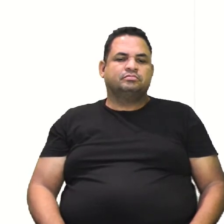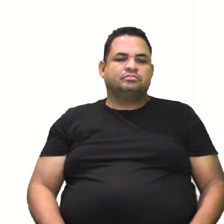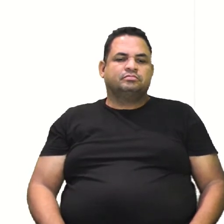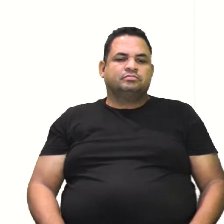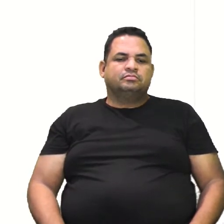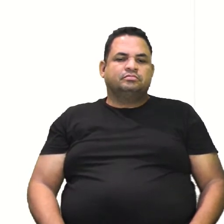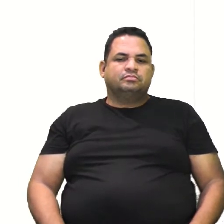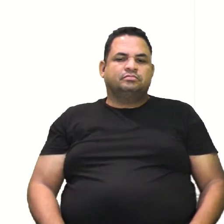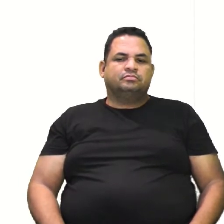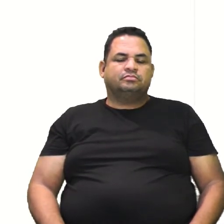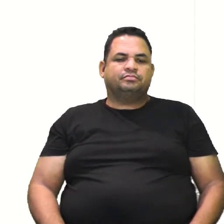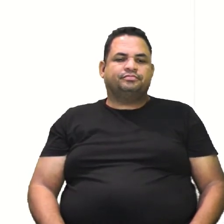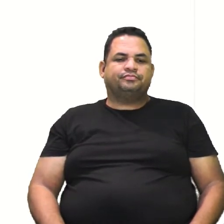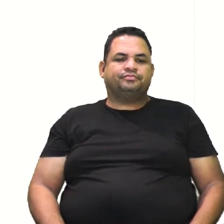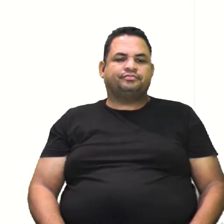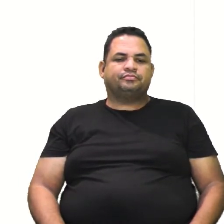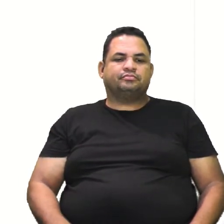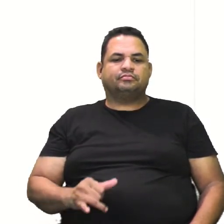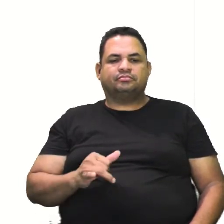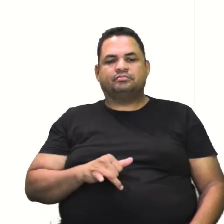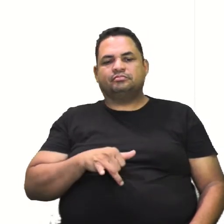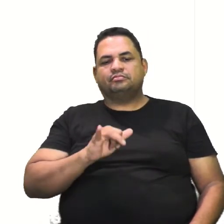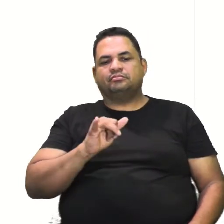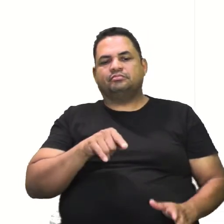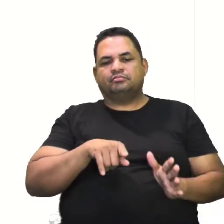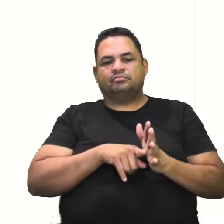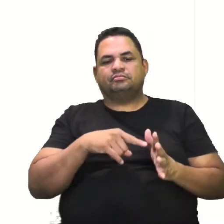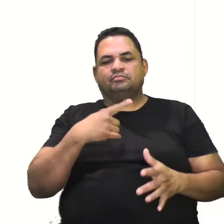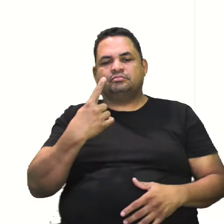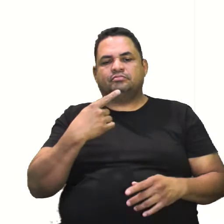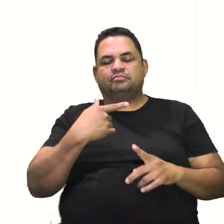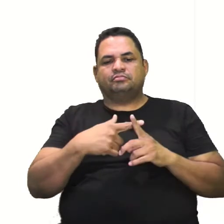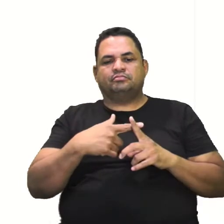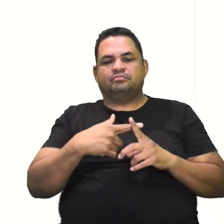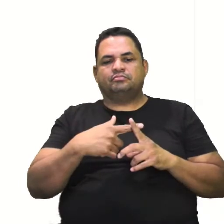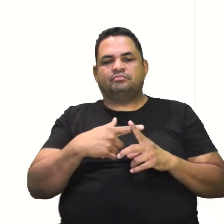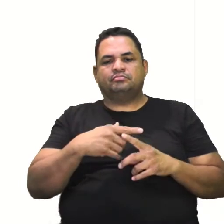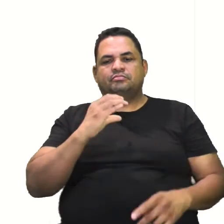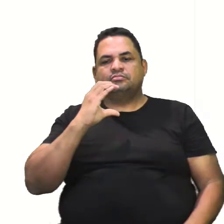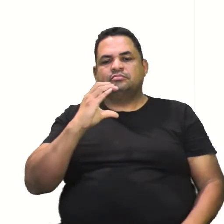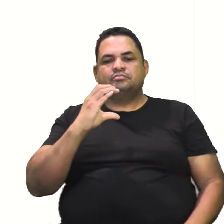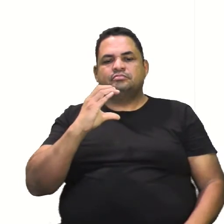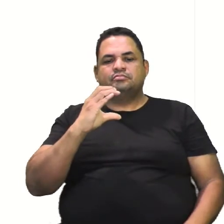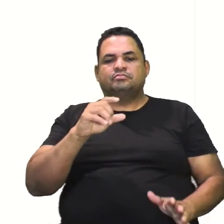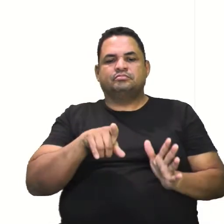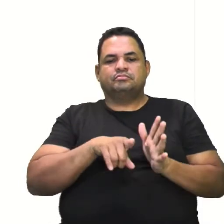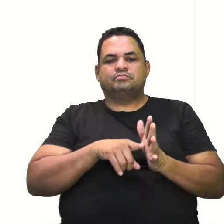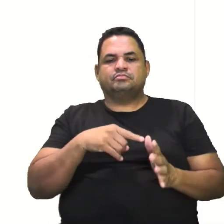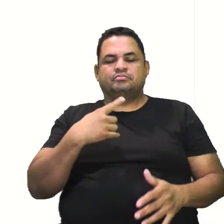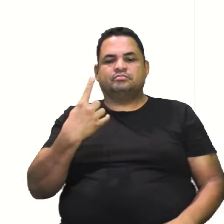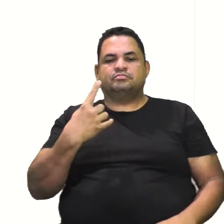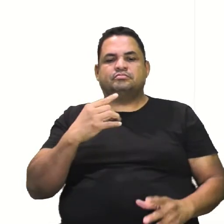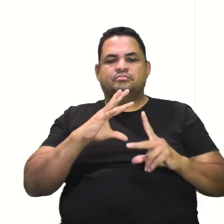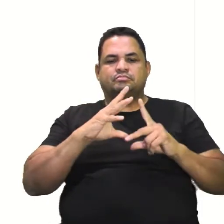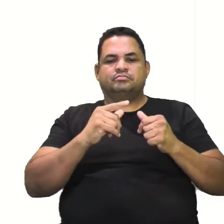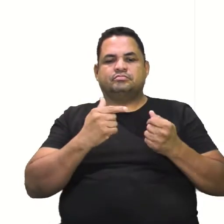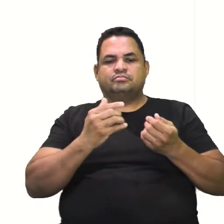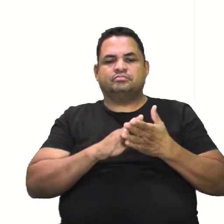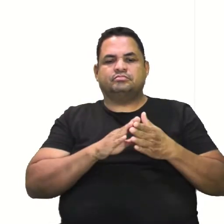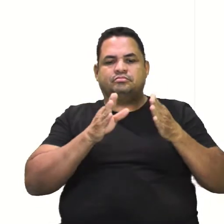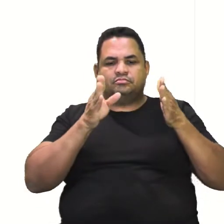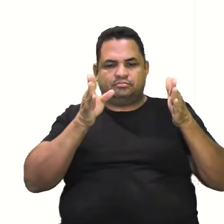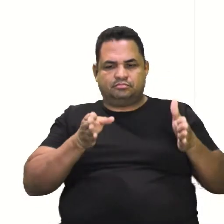né? Isso. Quem é o Y do ponto? Menos 1. Mais o valor do C, que é menos 1. Isso tudo